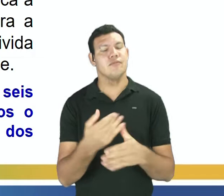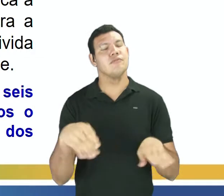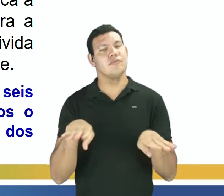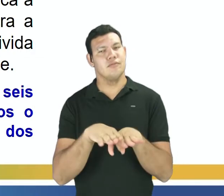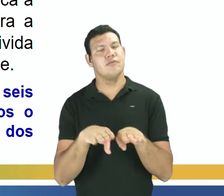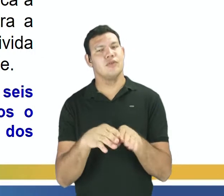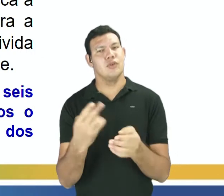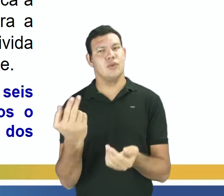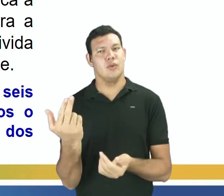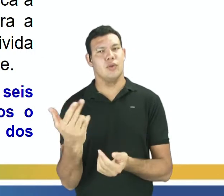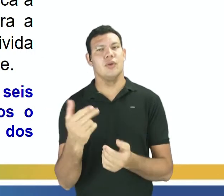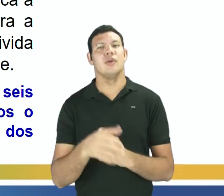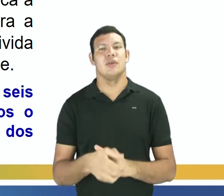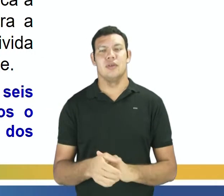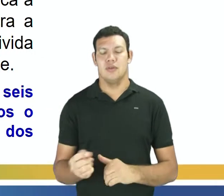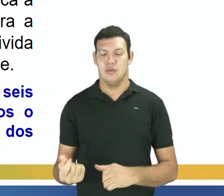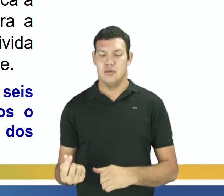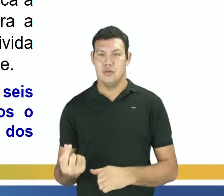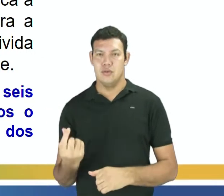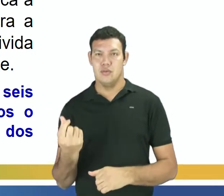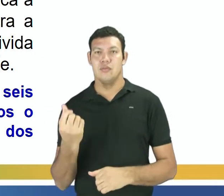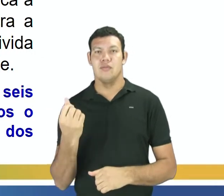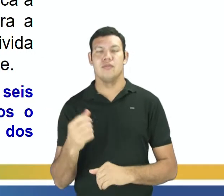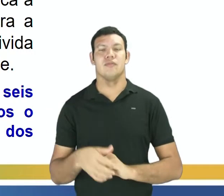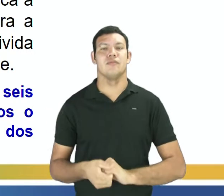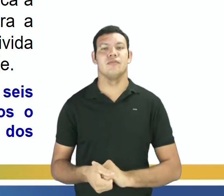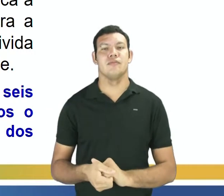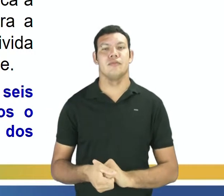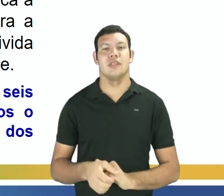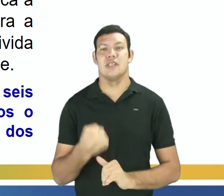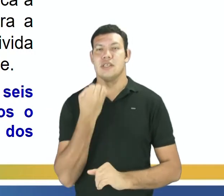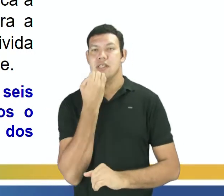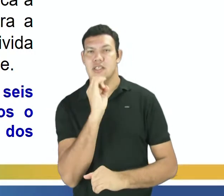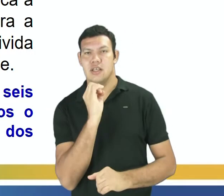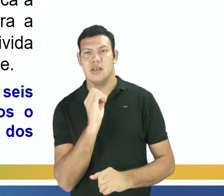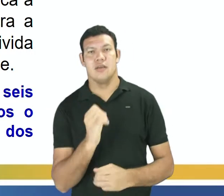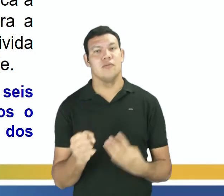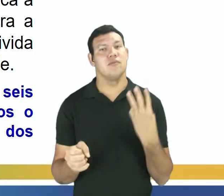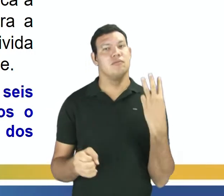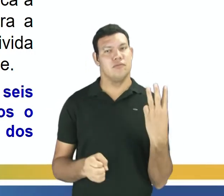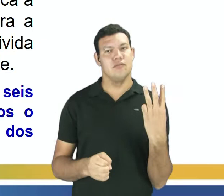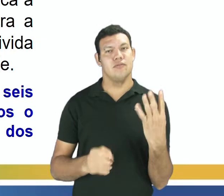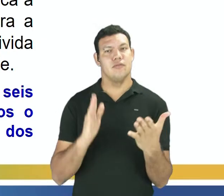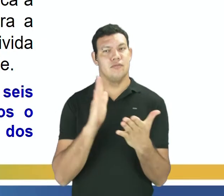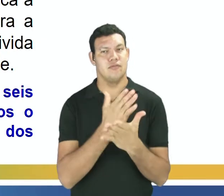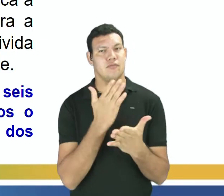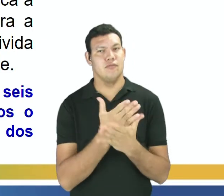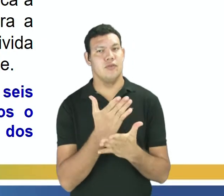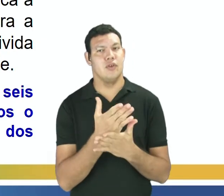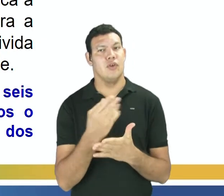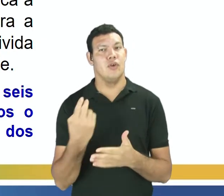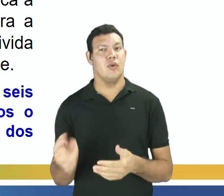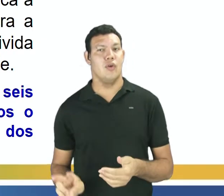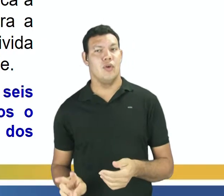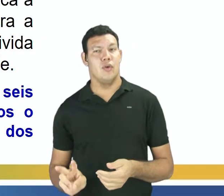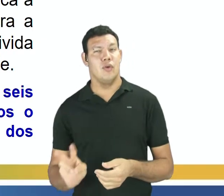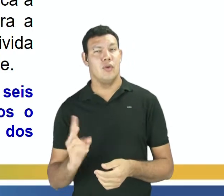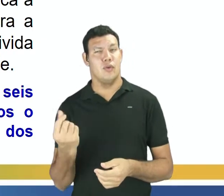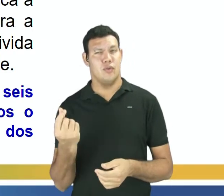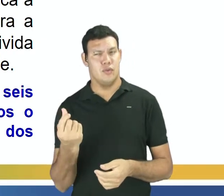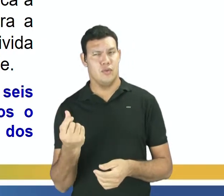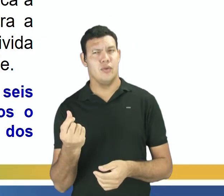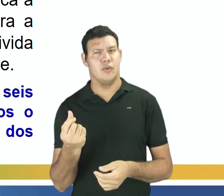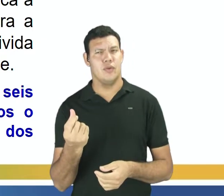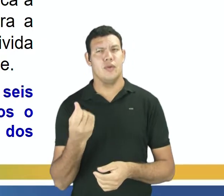mesma proporcionalidade nesse preço. Então, se os 3 cadernos custavam 8, eu devo dobrar